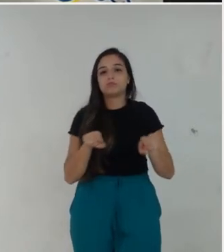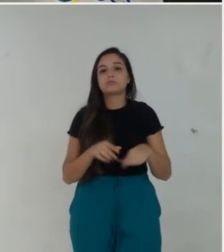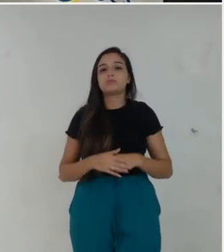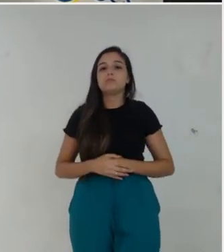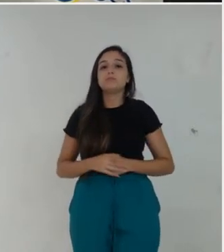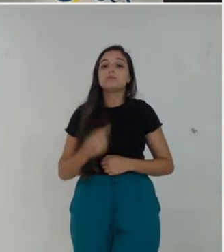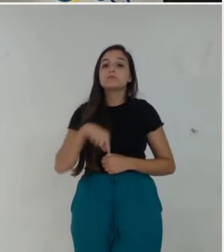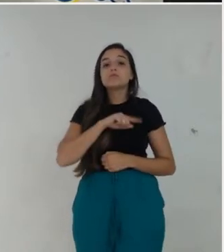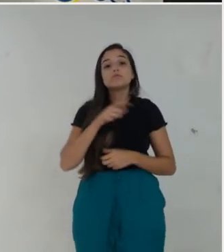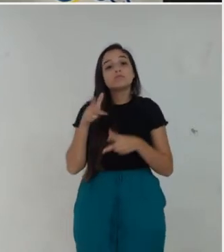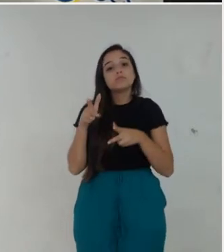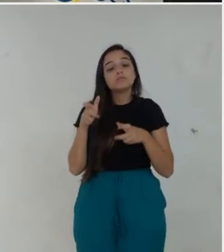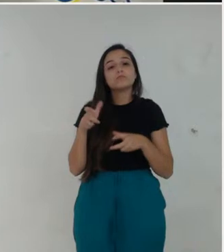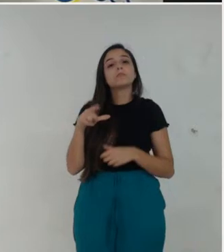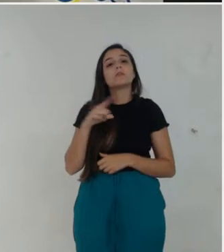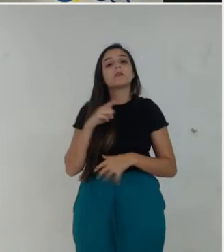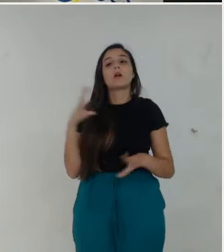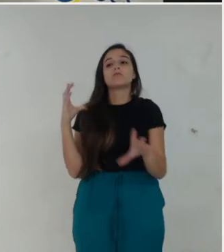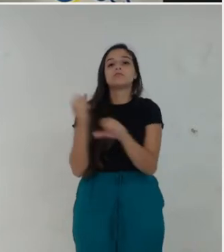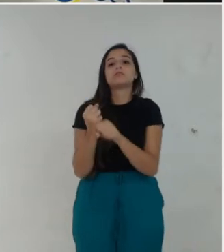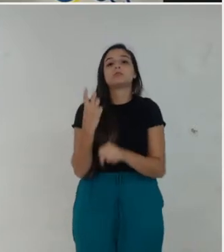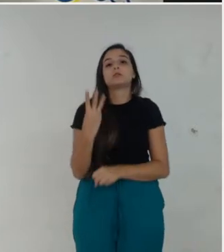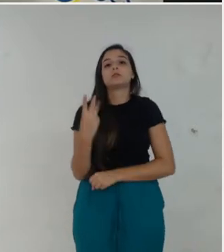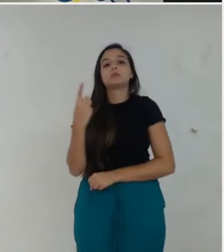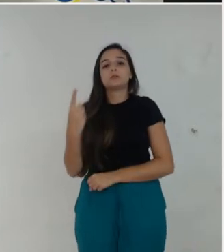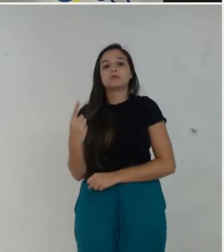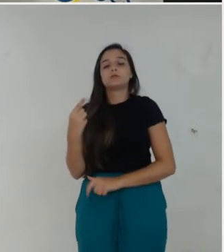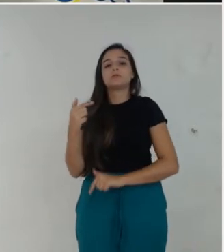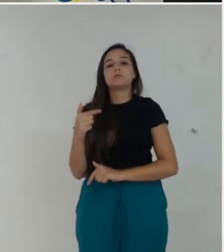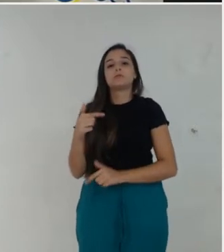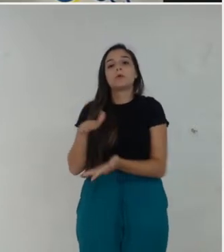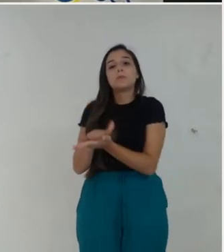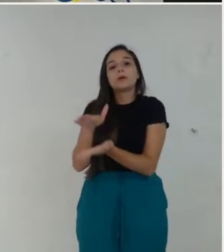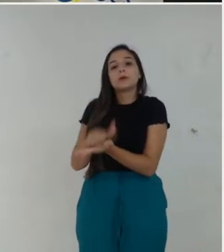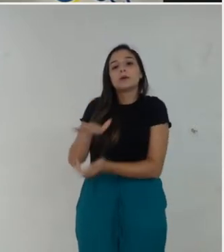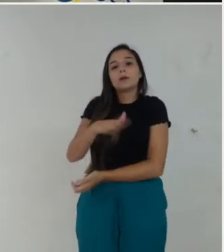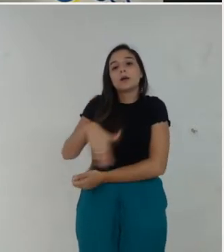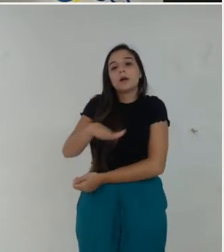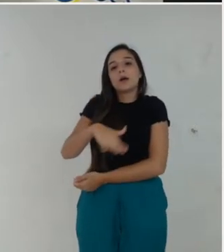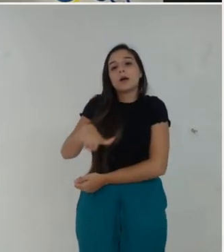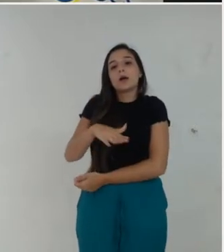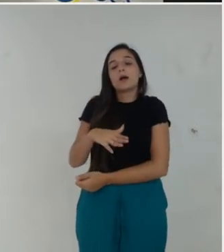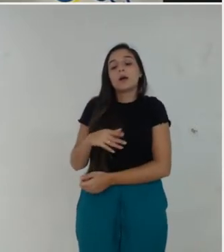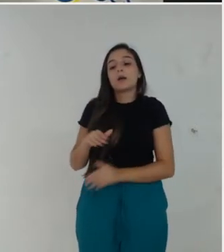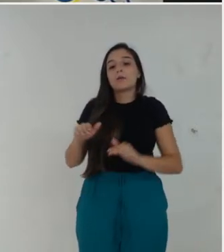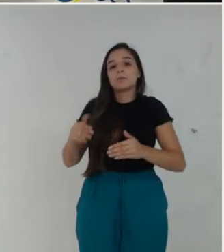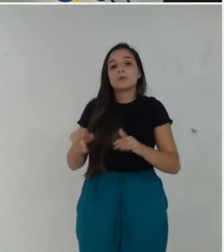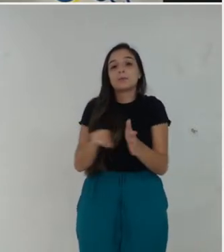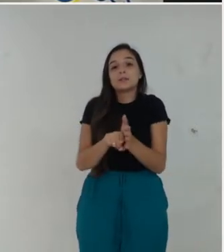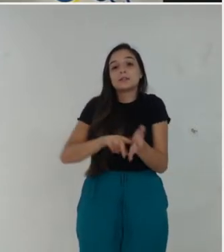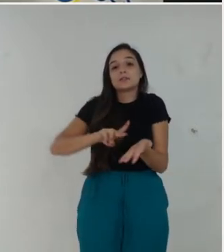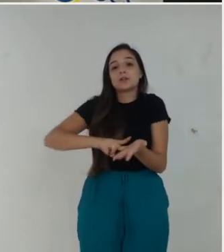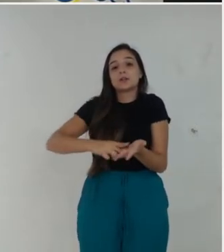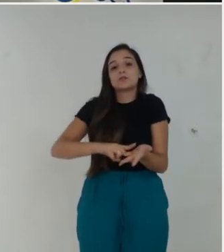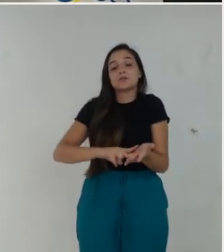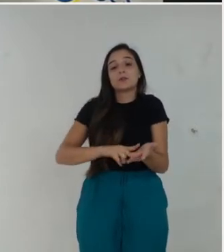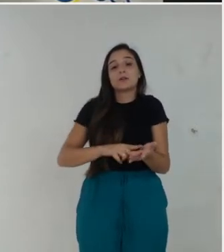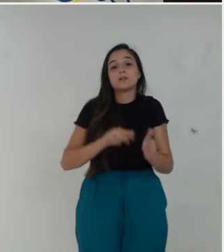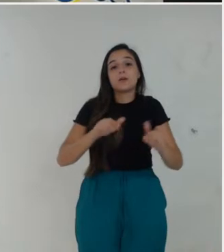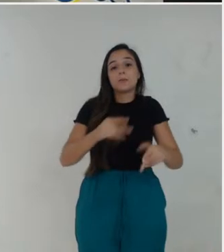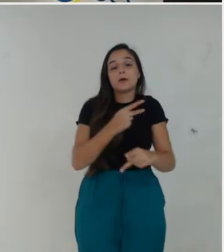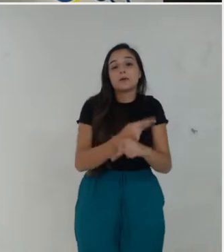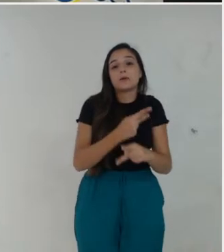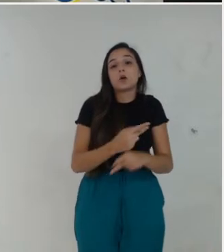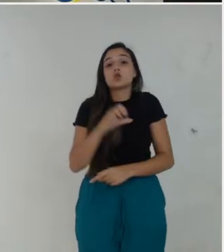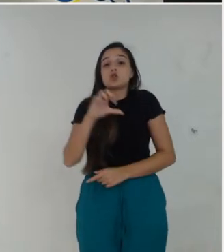temos 31 trabalhos específicos de estudos da tradução na PEGET, 9 no POSTRAD e 18